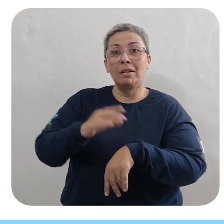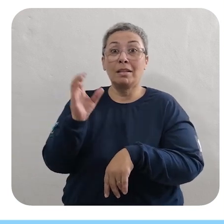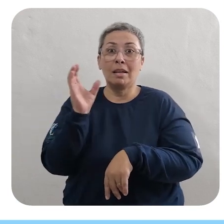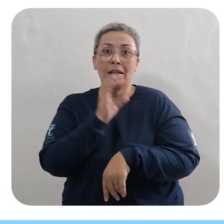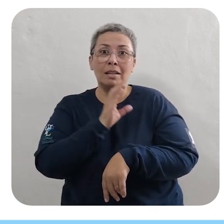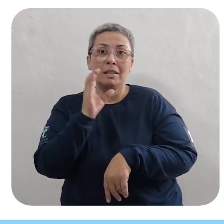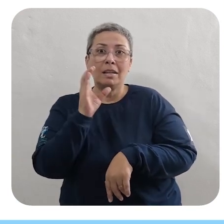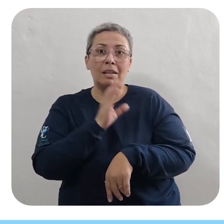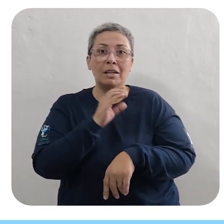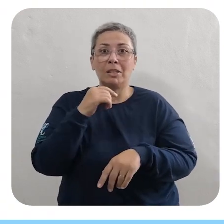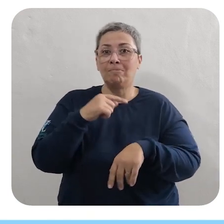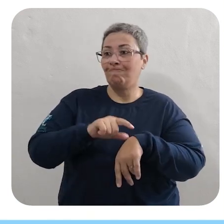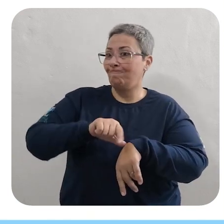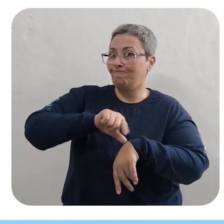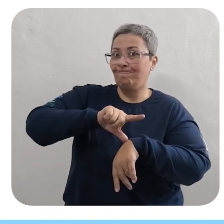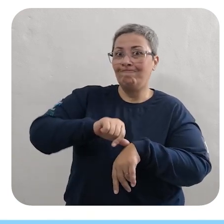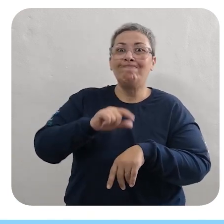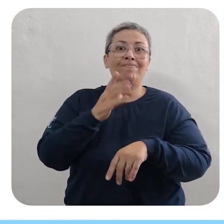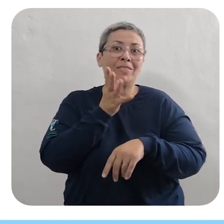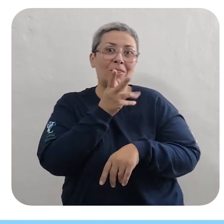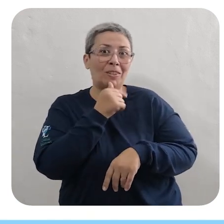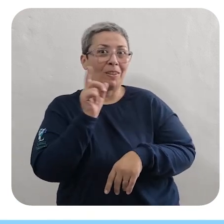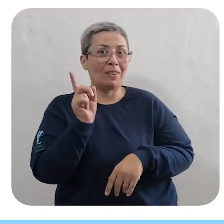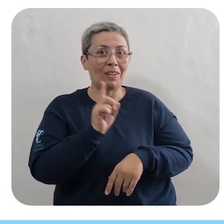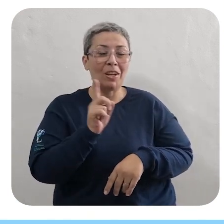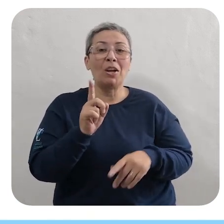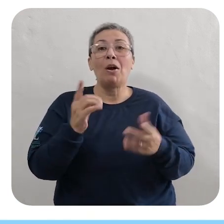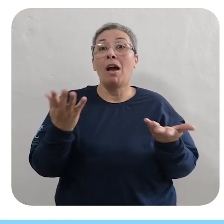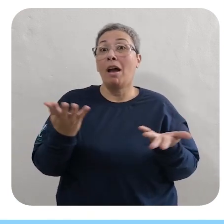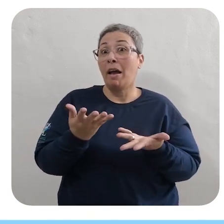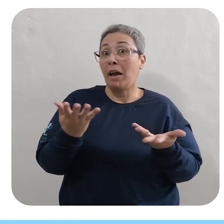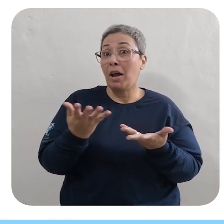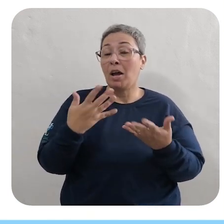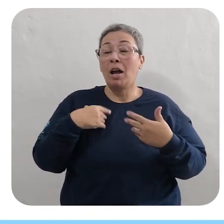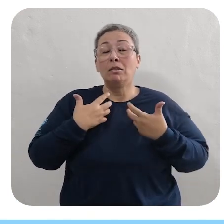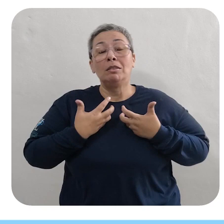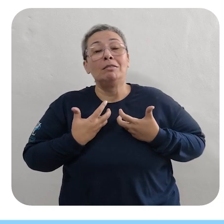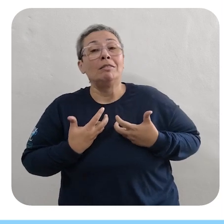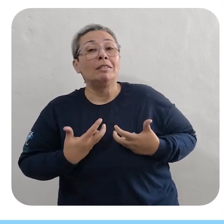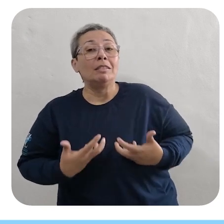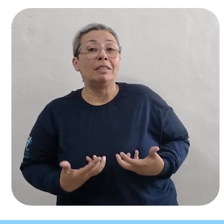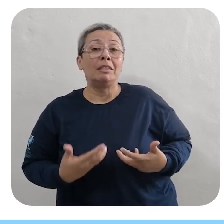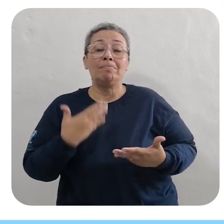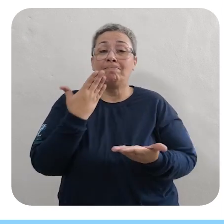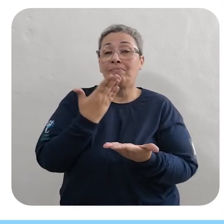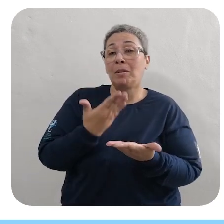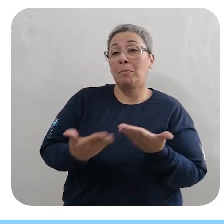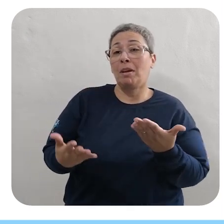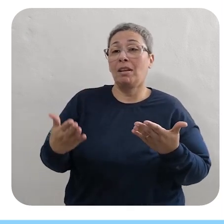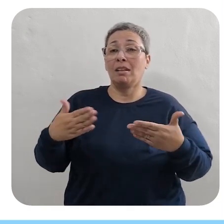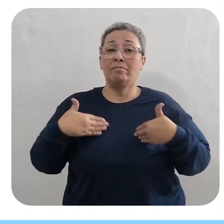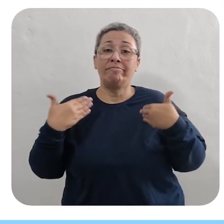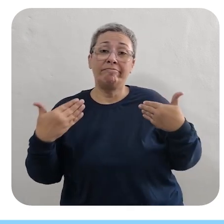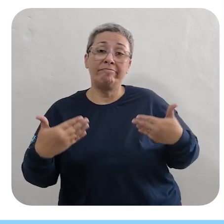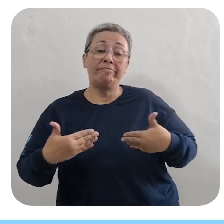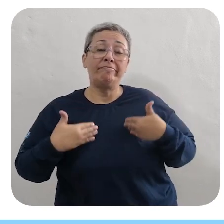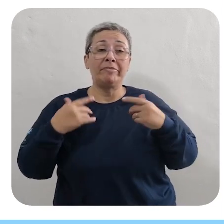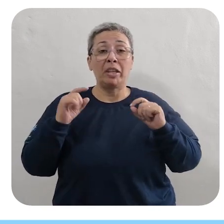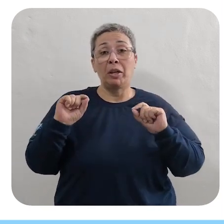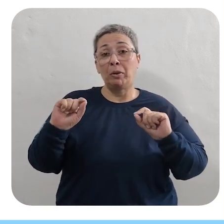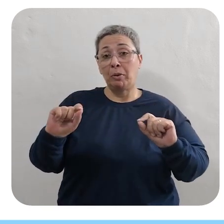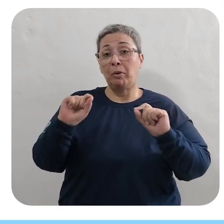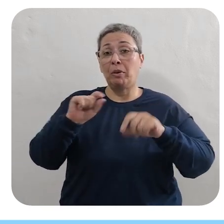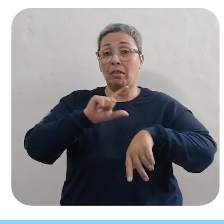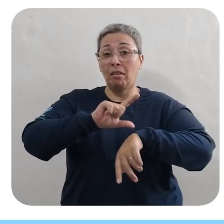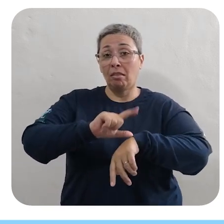embora. Passa tempo, bem depressa, não atrasa, não demora. Que já estou muito cansado, já perdi toda